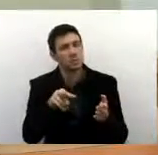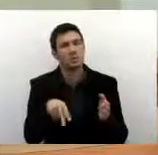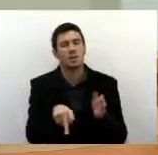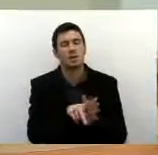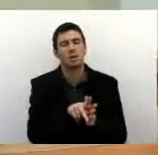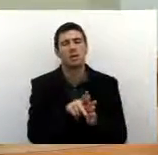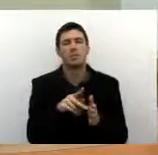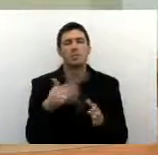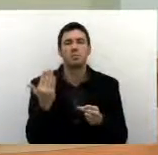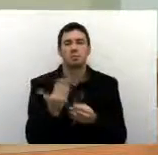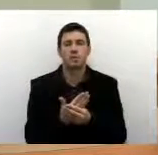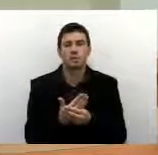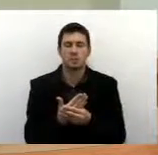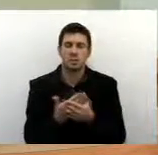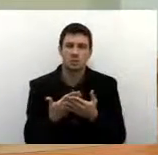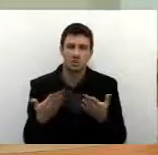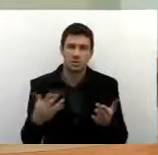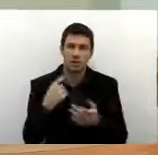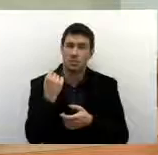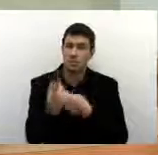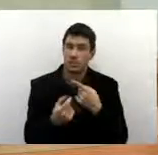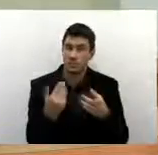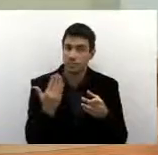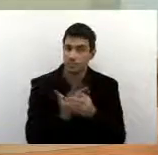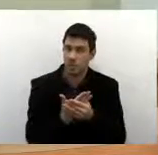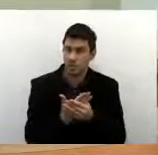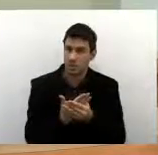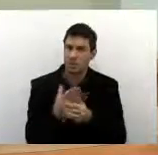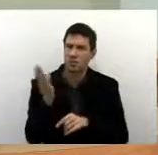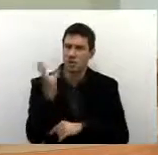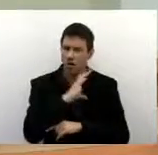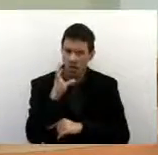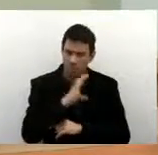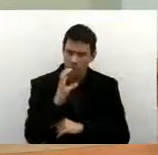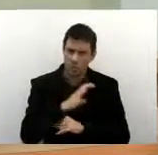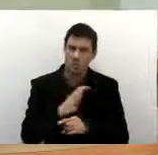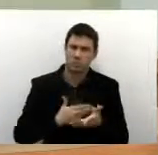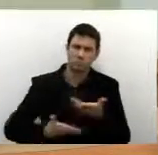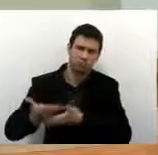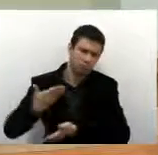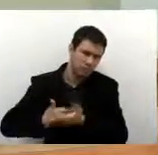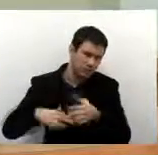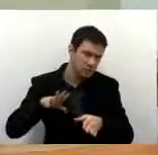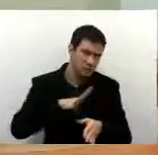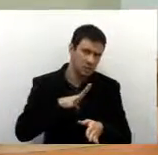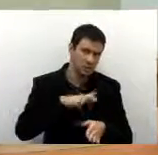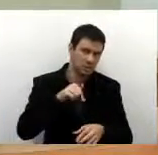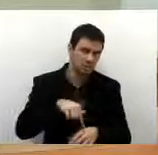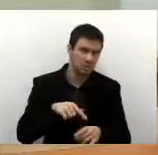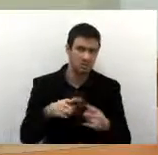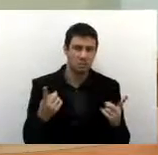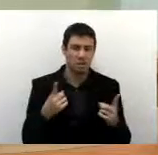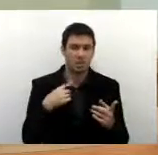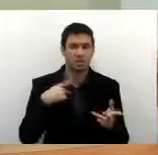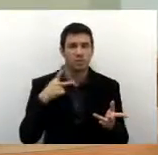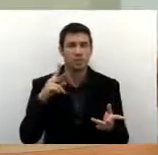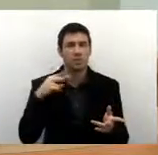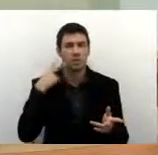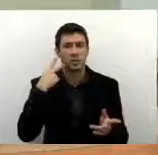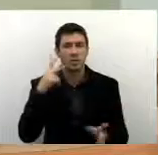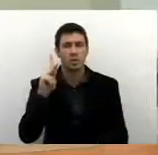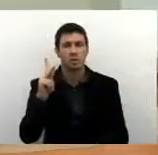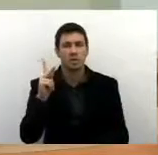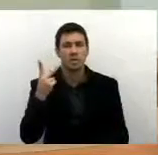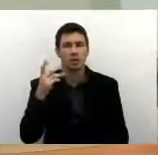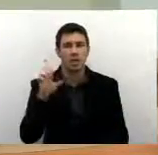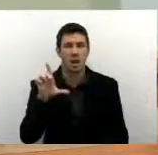e tem processos aqui que eles andam muito, passeiam muito nessa cidade. Vereador Heleno, você pede, um